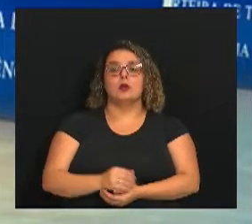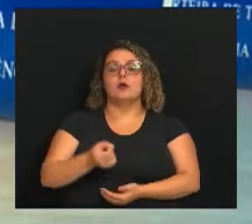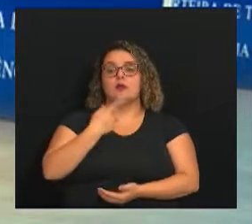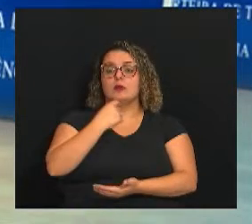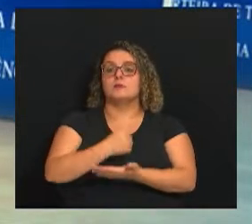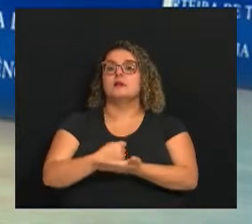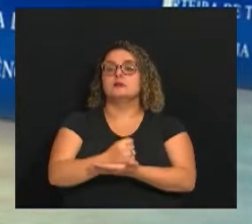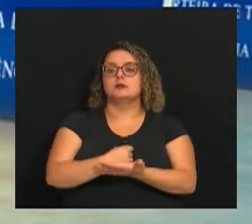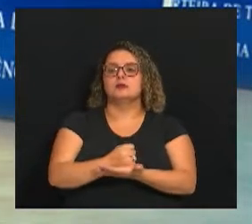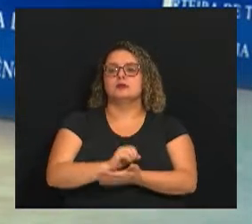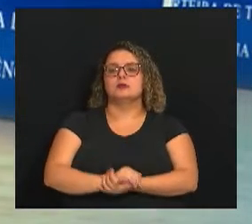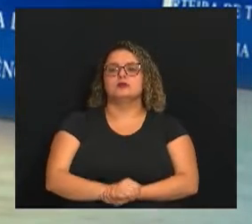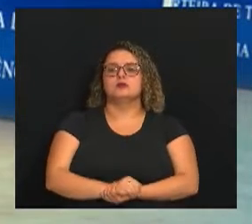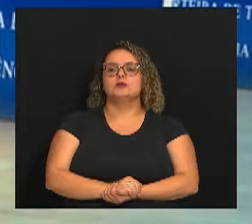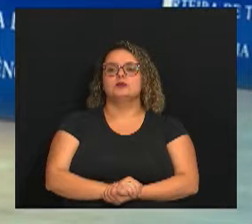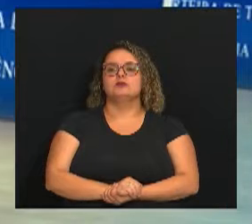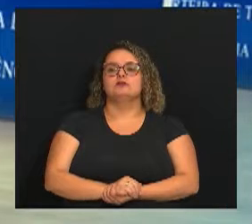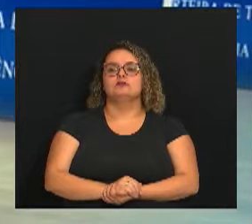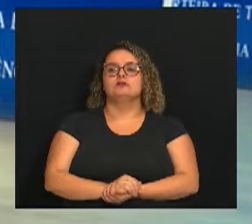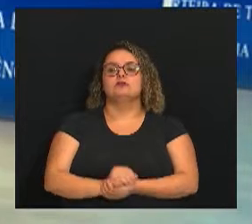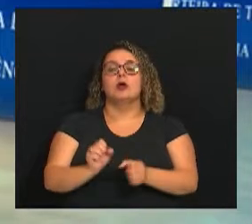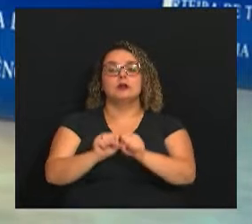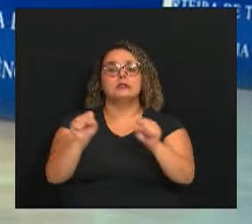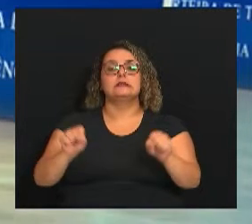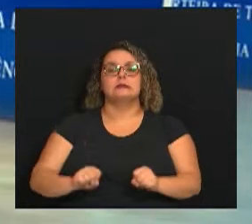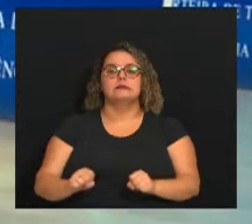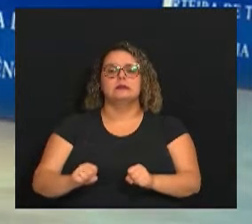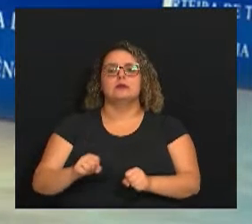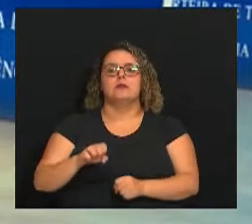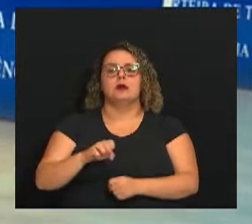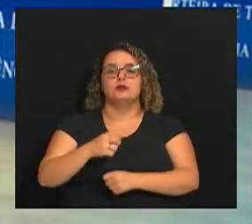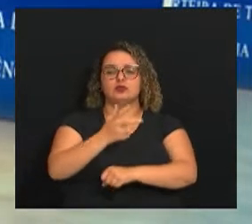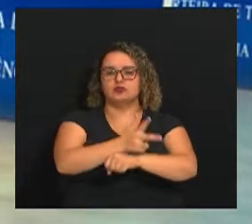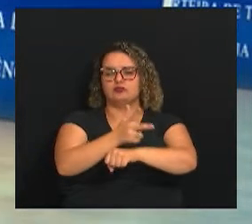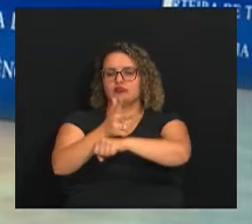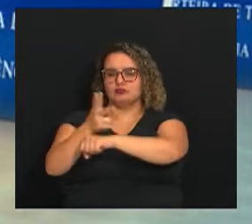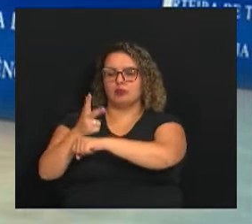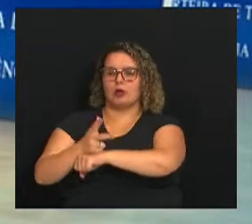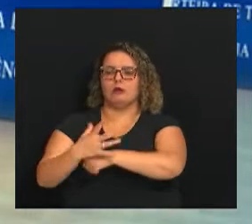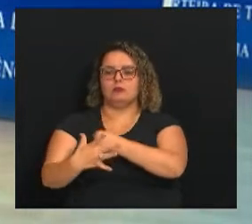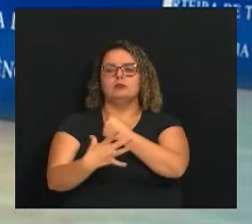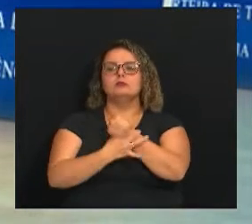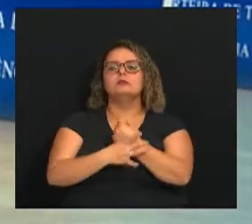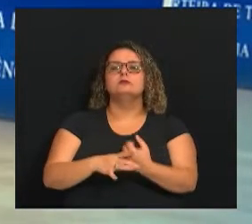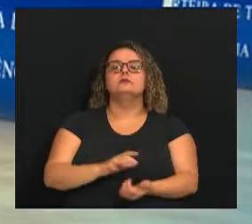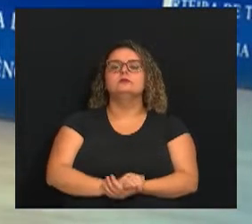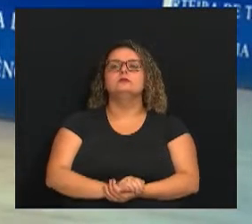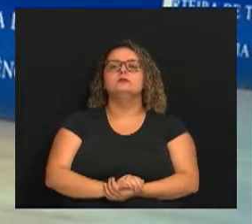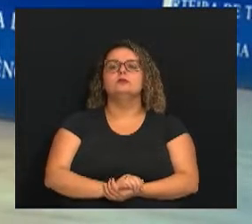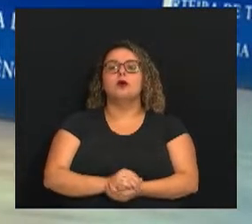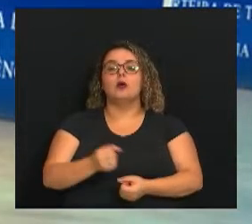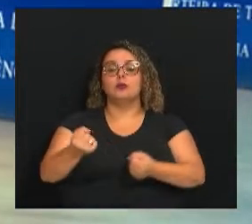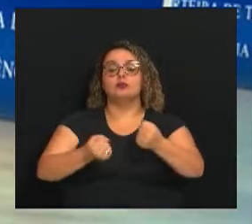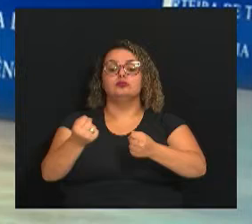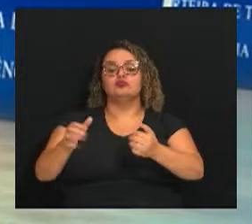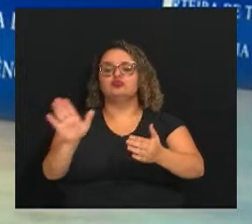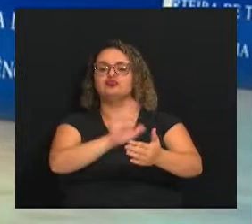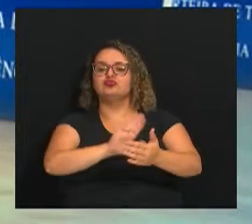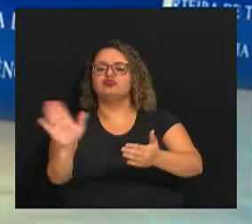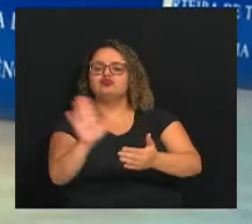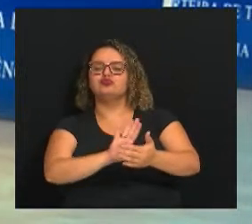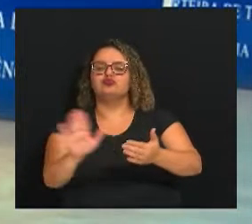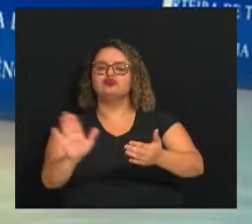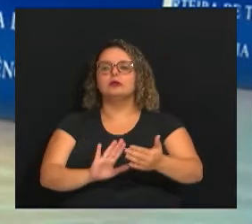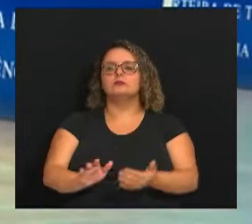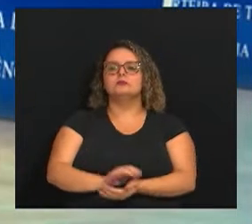farmacêutico, instalador de sistemas eletroeletrônicos de segurança, lavador de automóveis, mecânico de